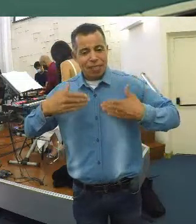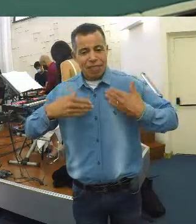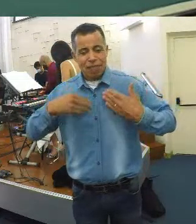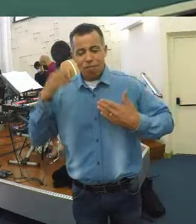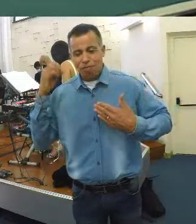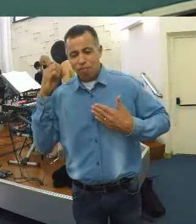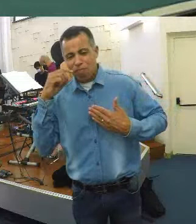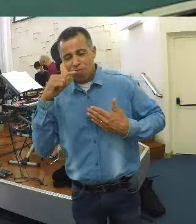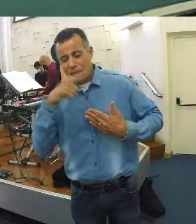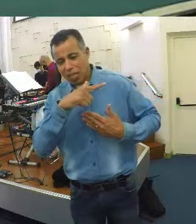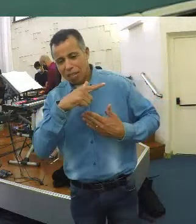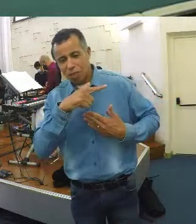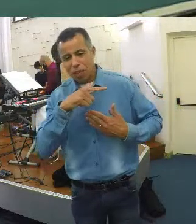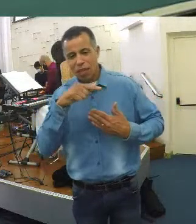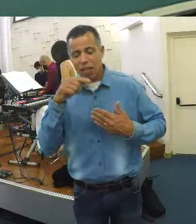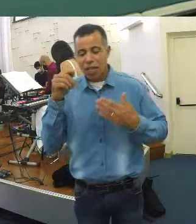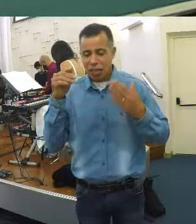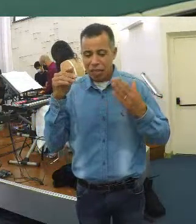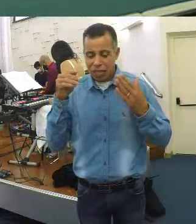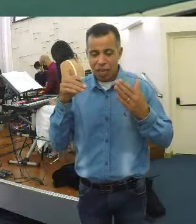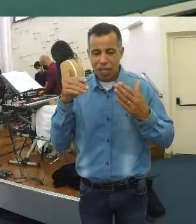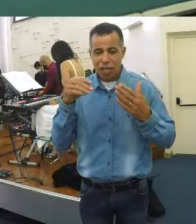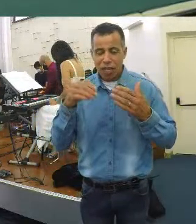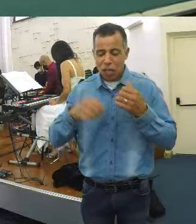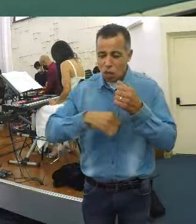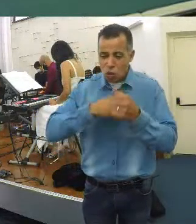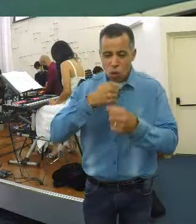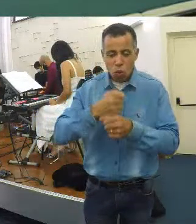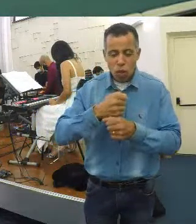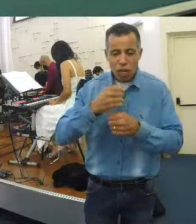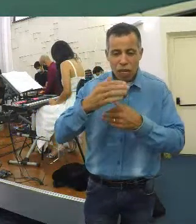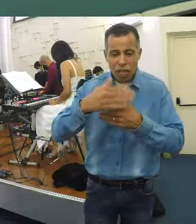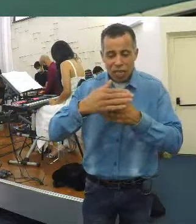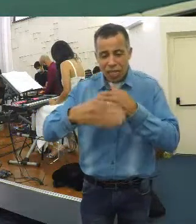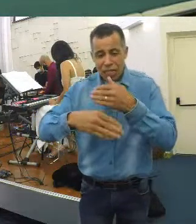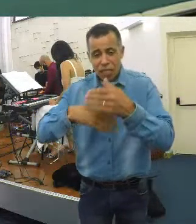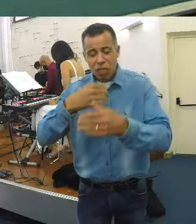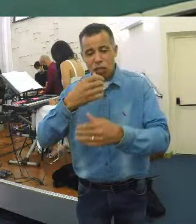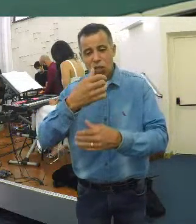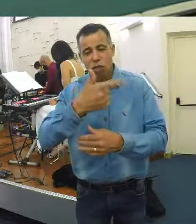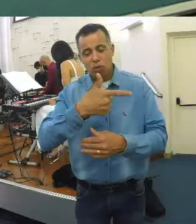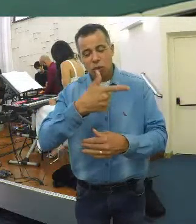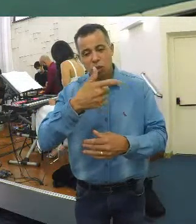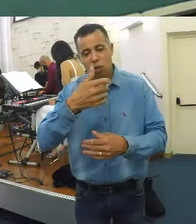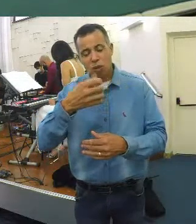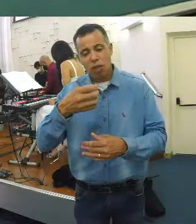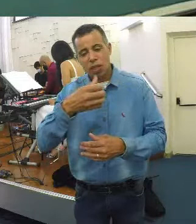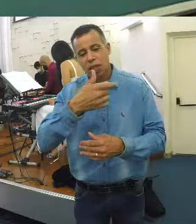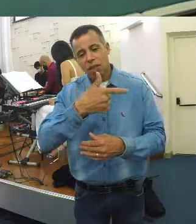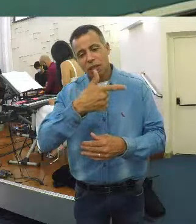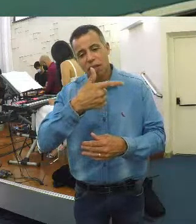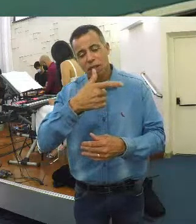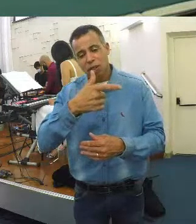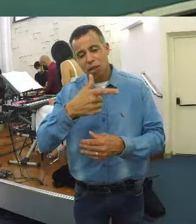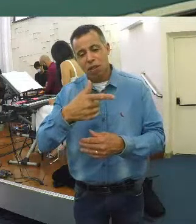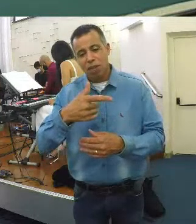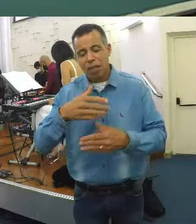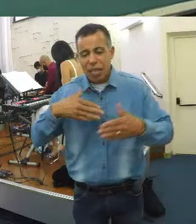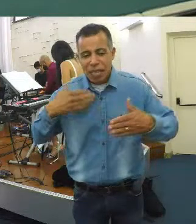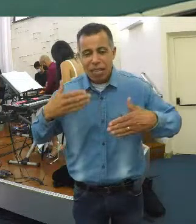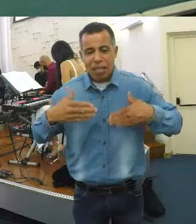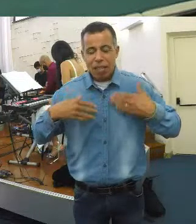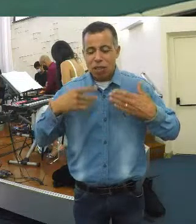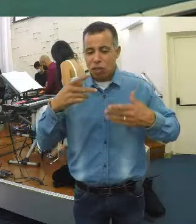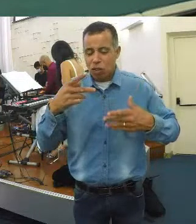nessa Tua igreja ao longo do ano de 2022. Rogamos, ó Pai, que alegre o Teu povo, que alegre a nossa nação,